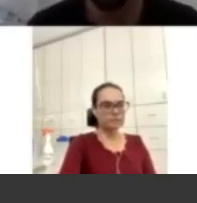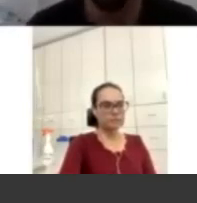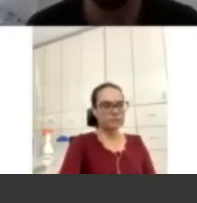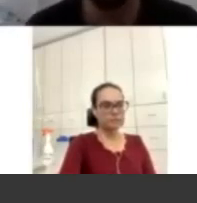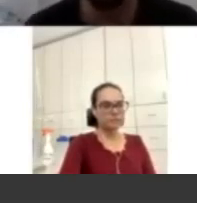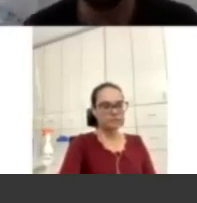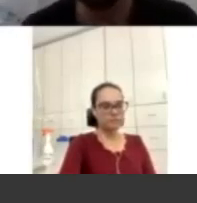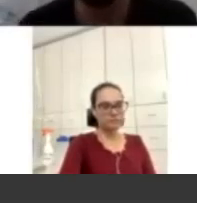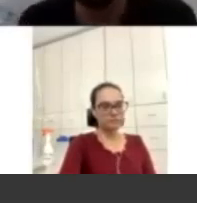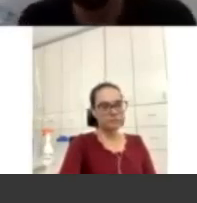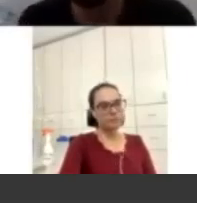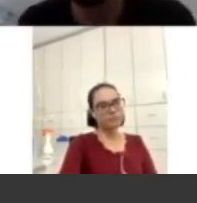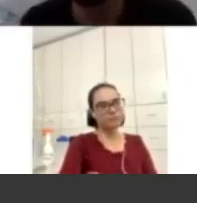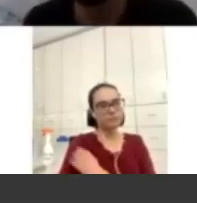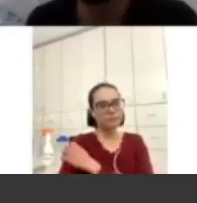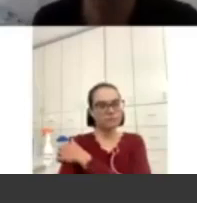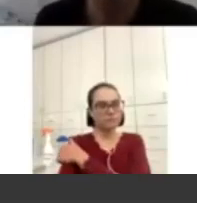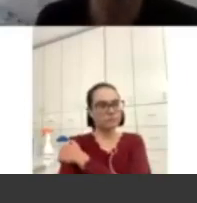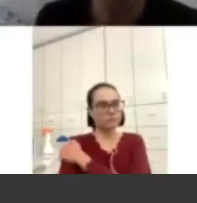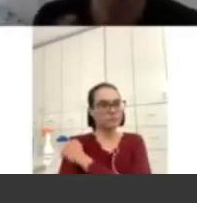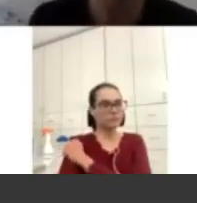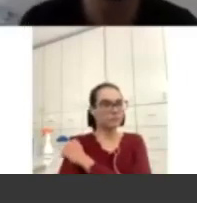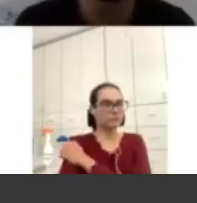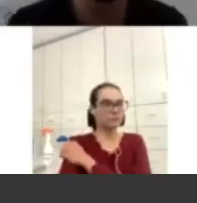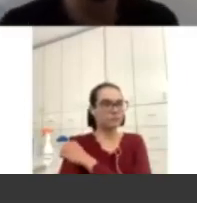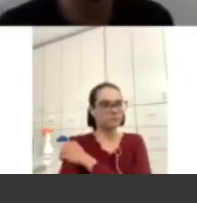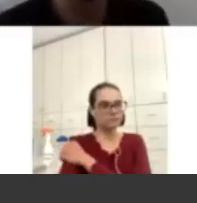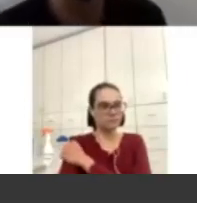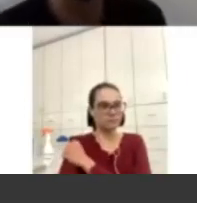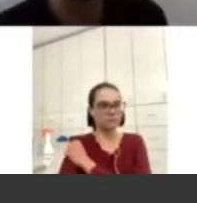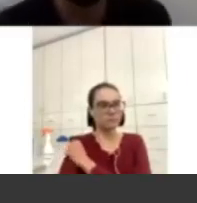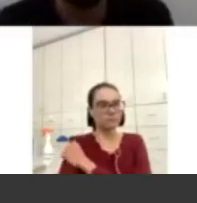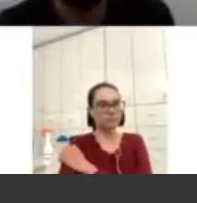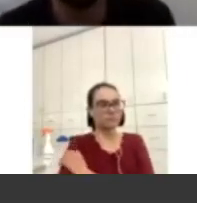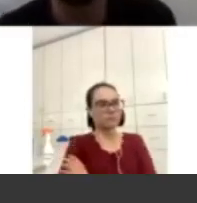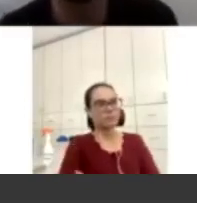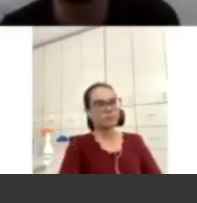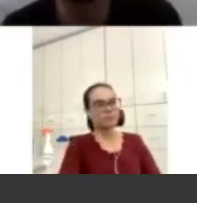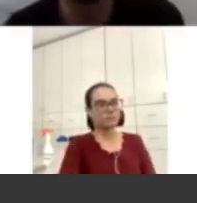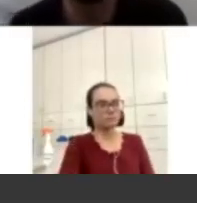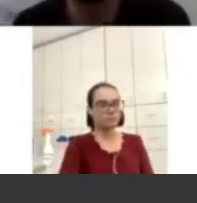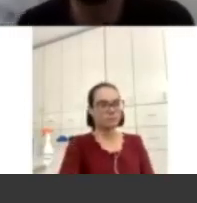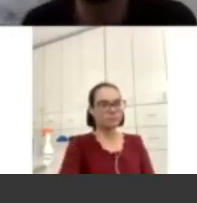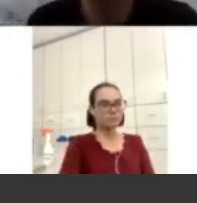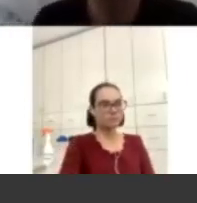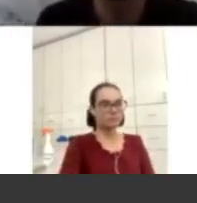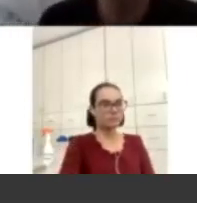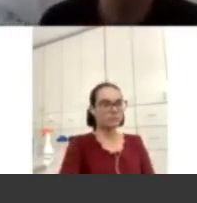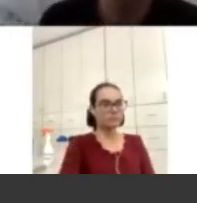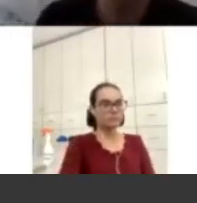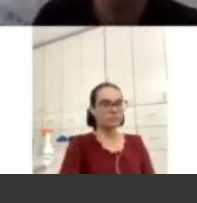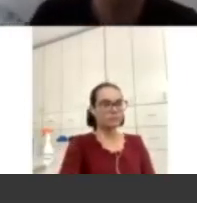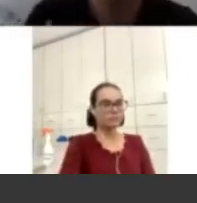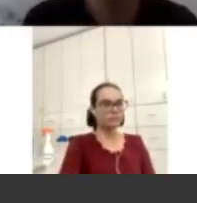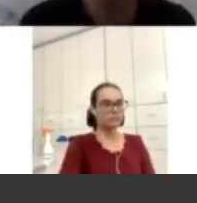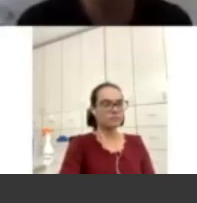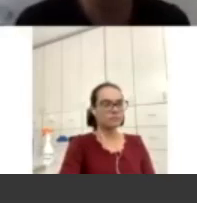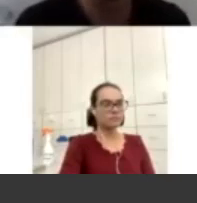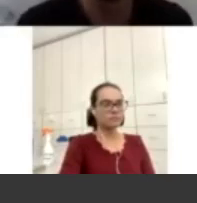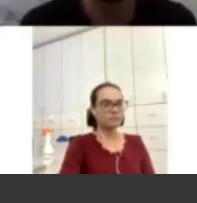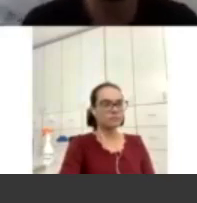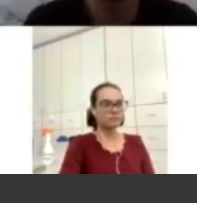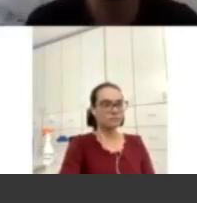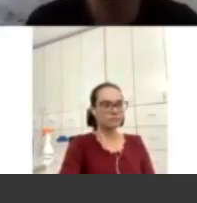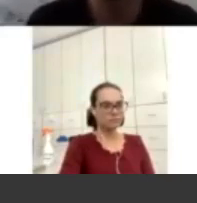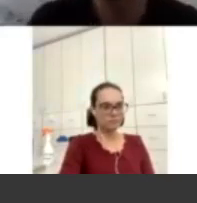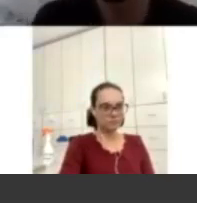30% dos casos de monkeypox com proctite tinham infecção concomitante de clamídia e gonorreia, então estaria indicado a gente fazer esse tratamento,